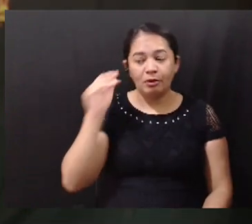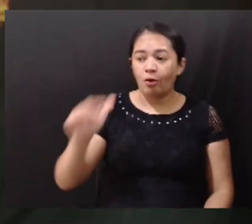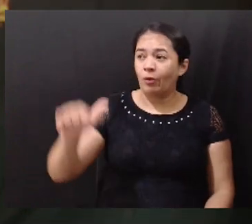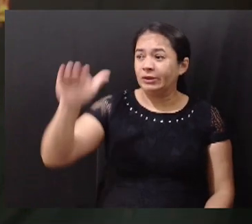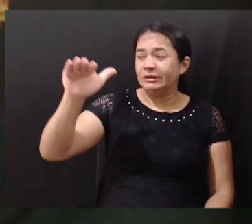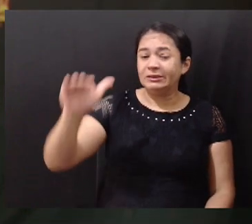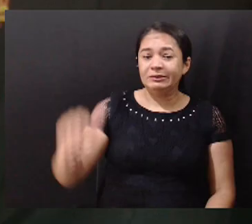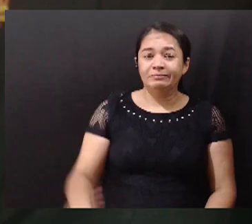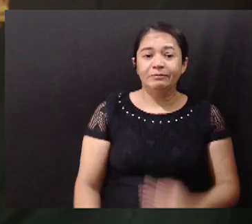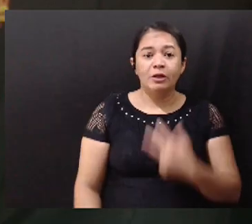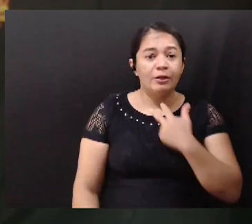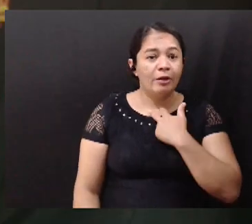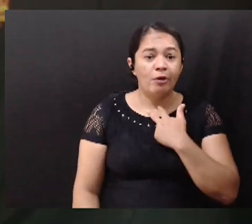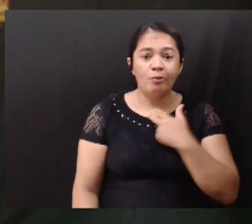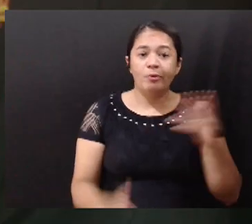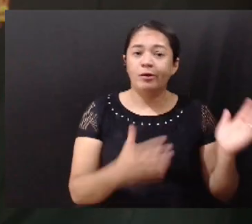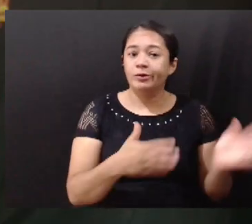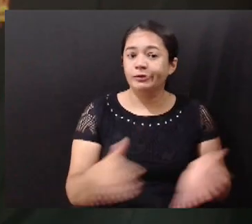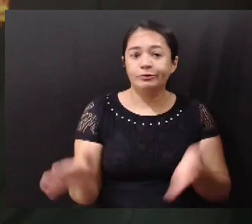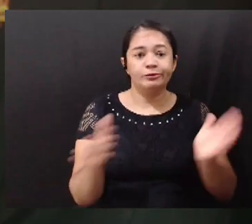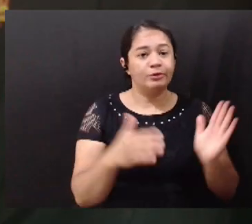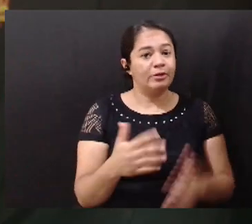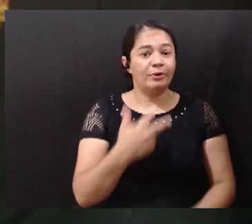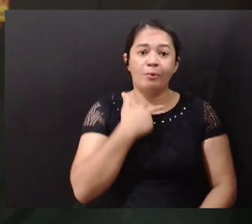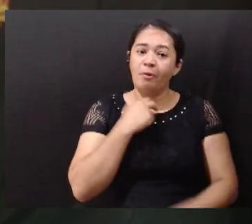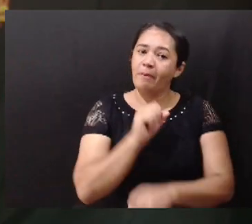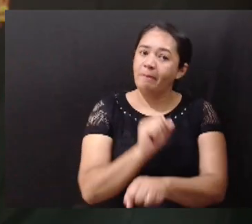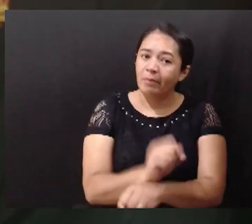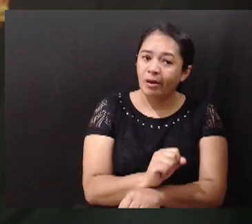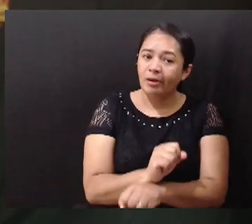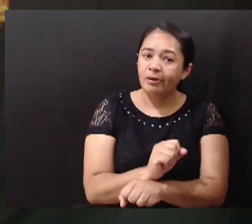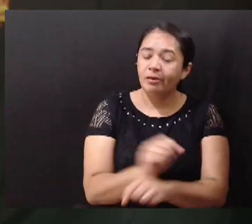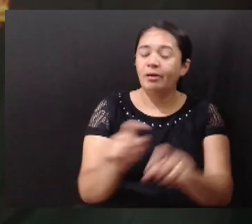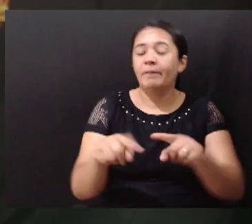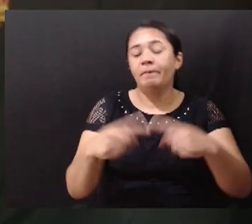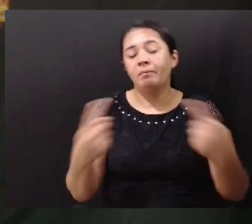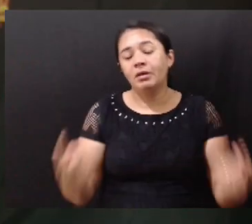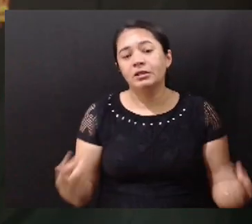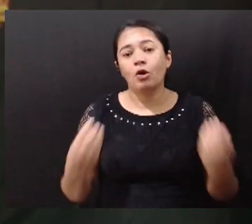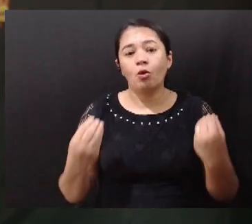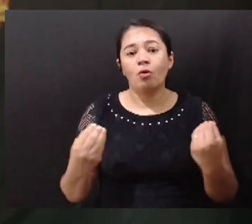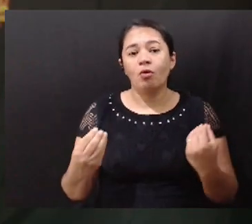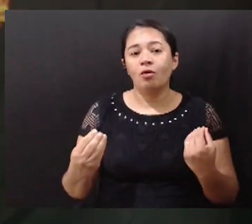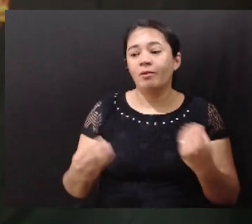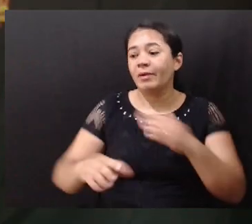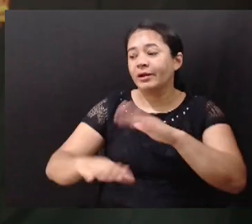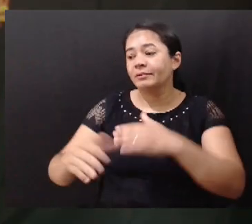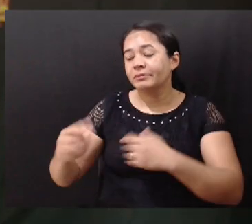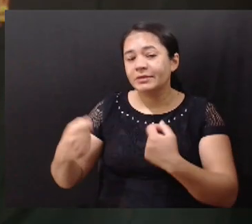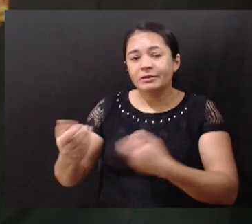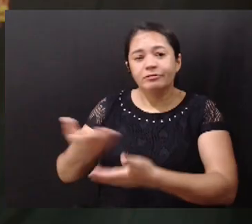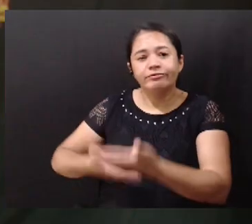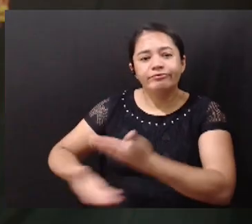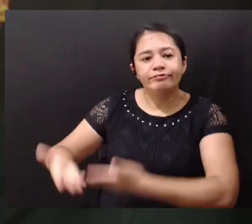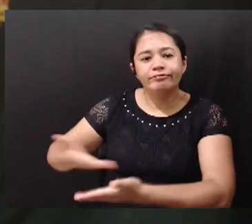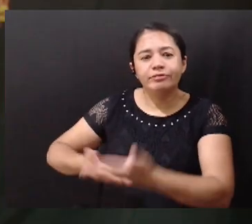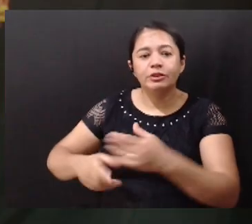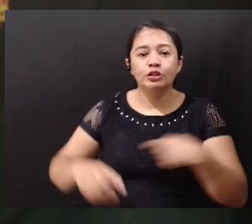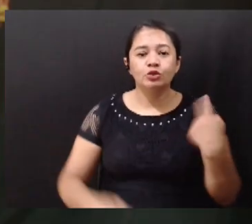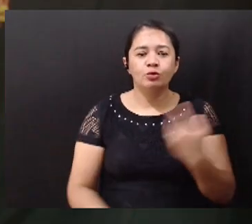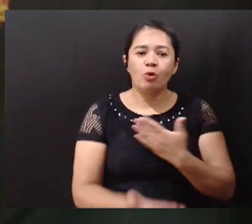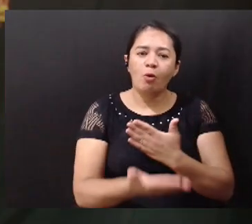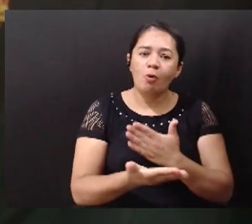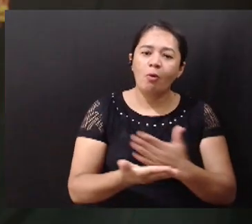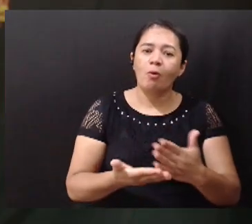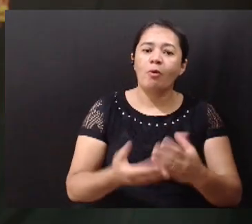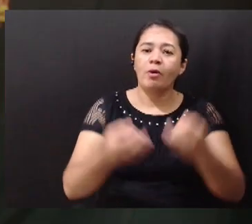parar de ser produtivo no trabalho, né? Mas não pode parar de entreter a sua criança. Então a gente começa falando com a